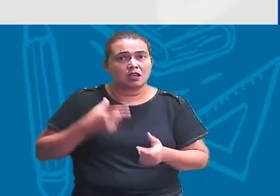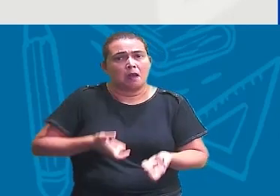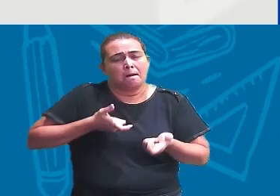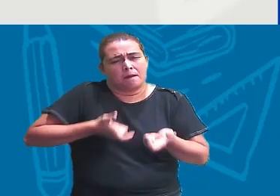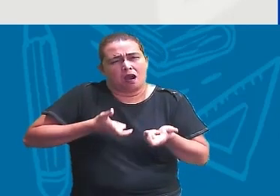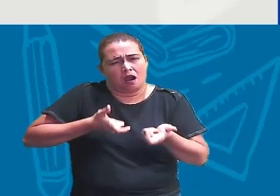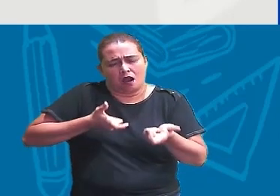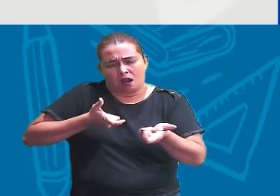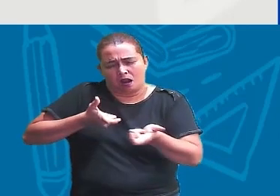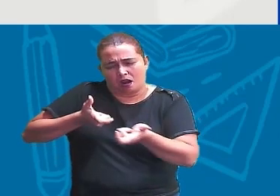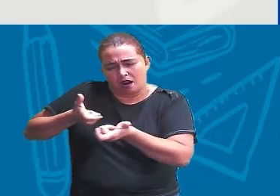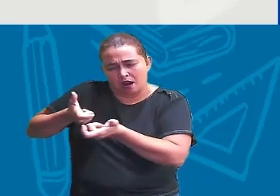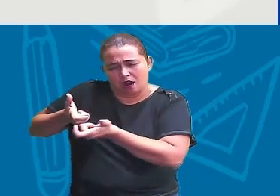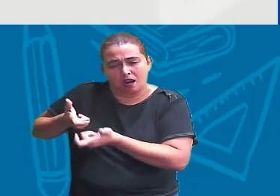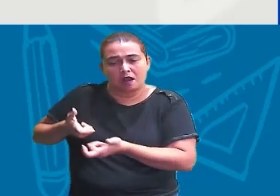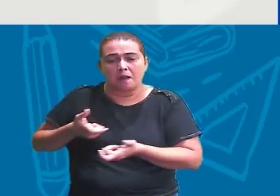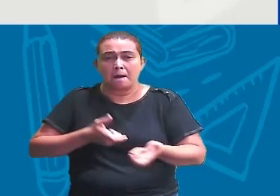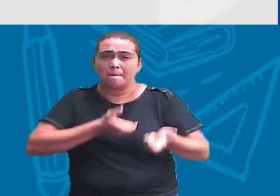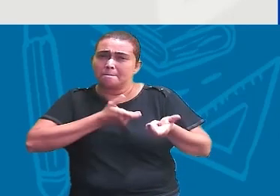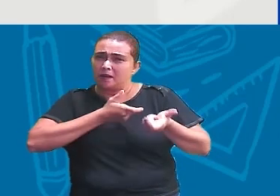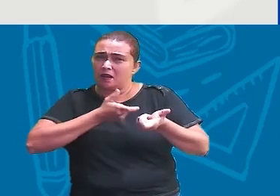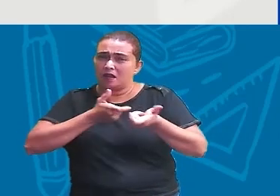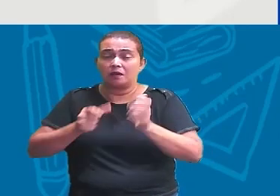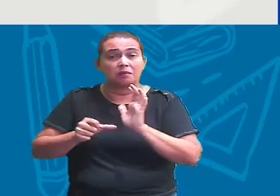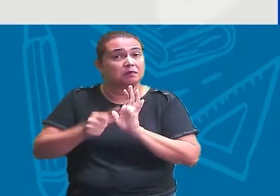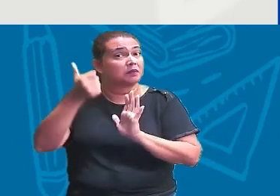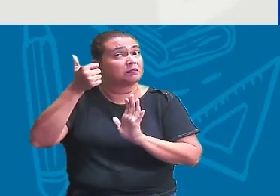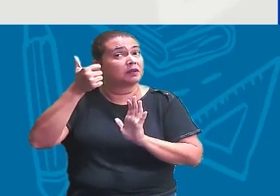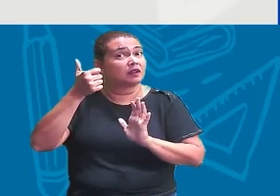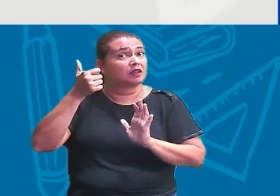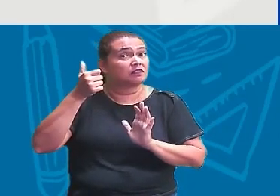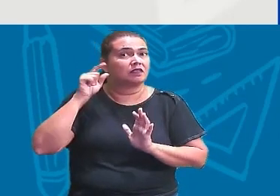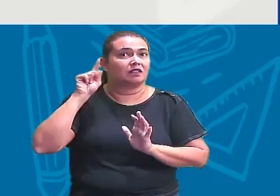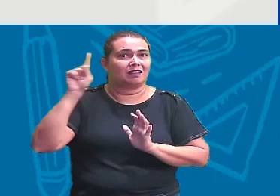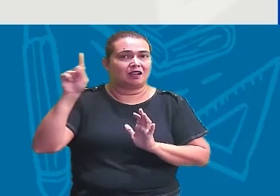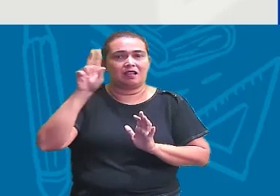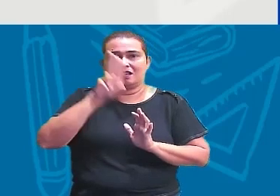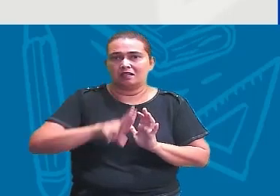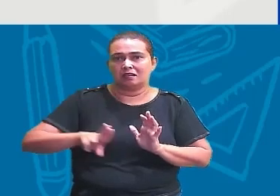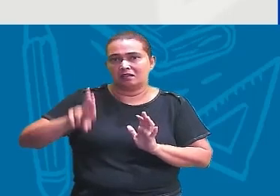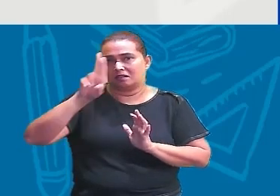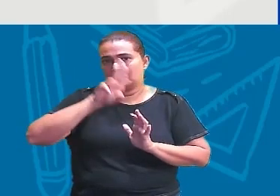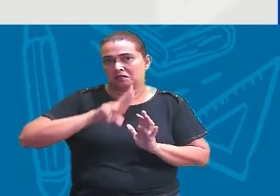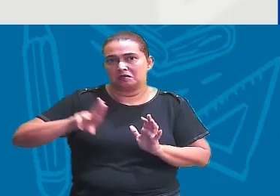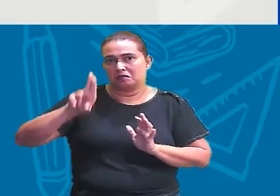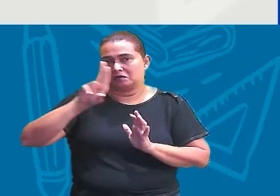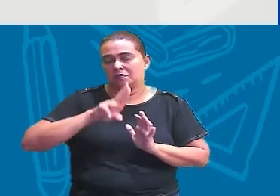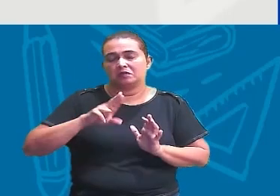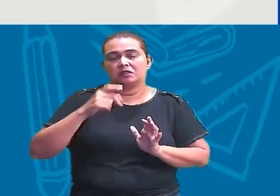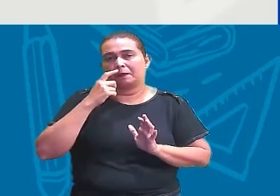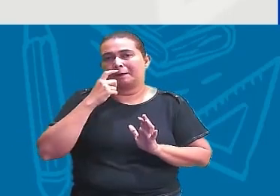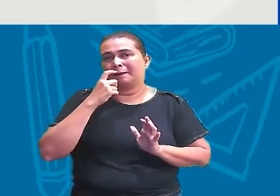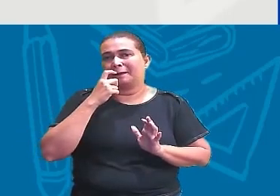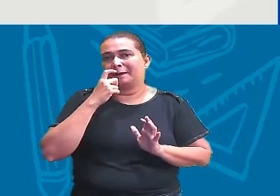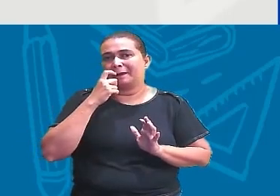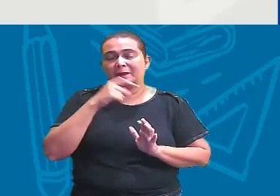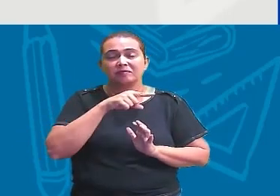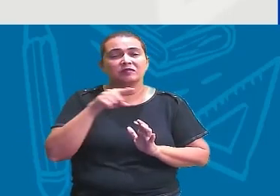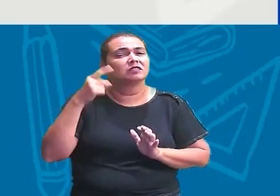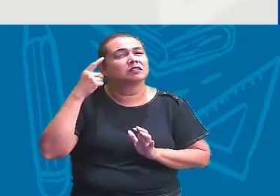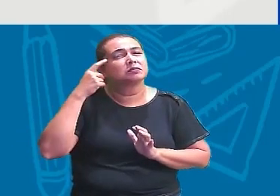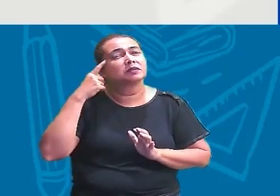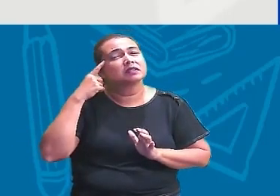é um equipamento militar que foi usado pela primeira vez no conflito durante essa guerra. Tá? Como vocês podem imaginar, a